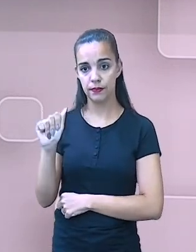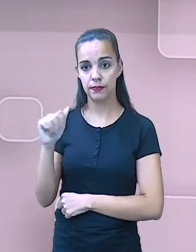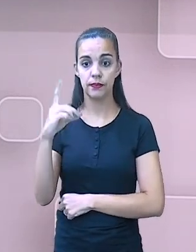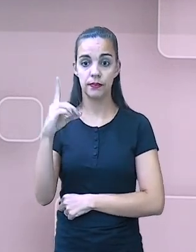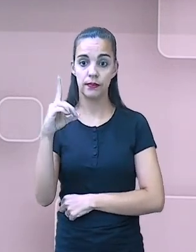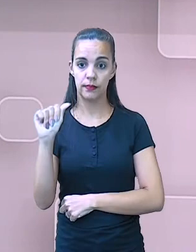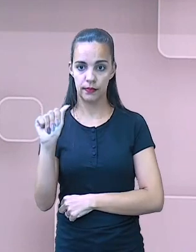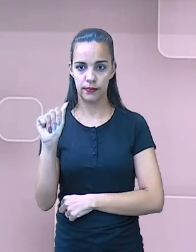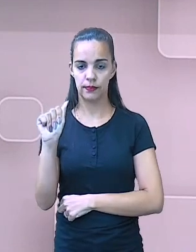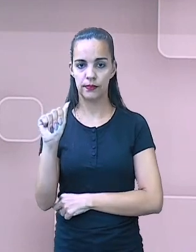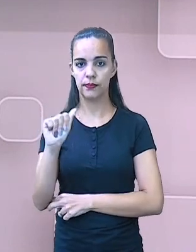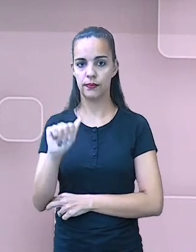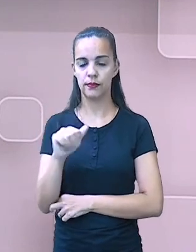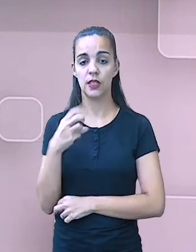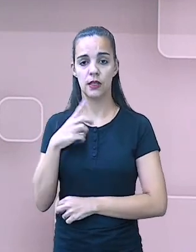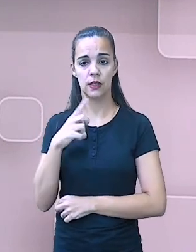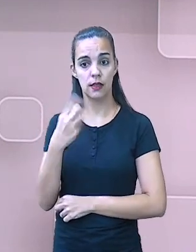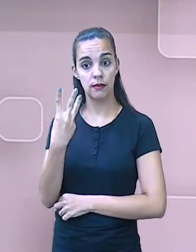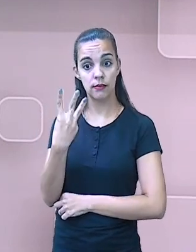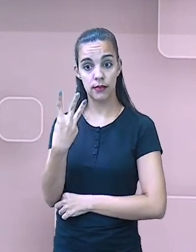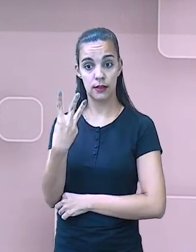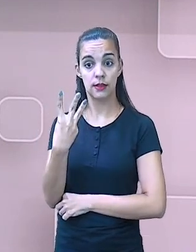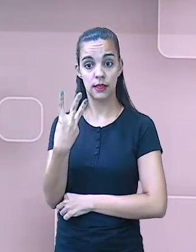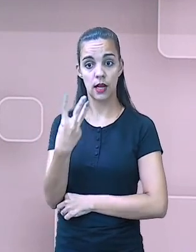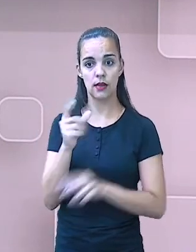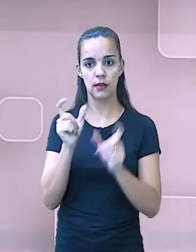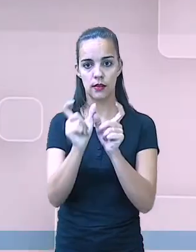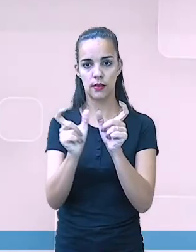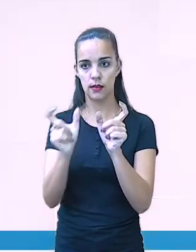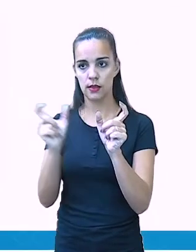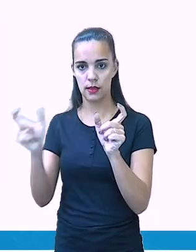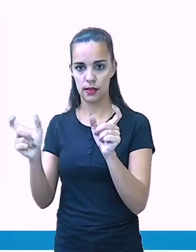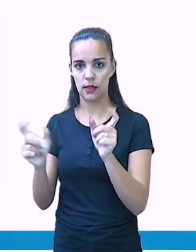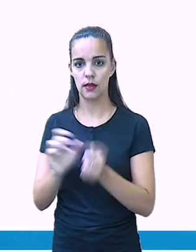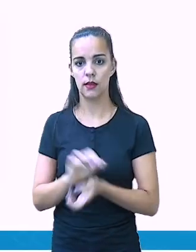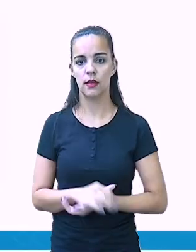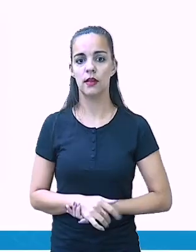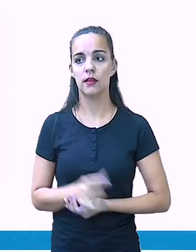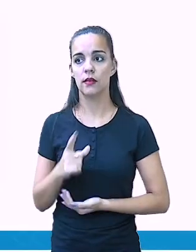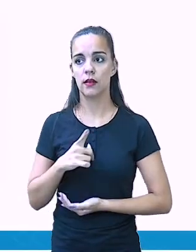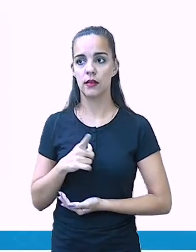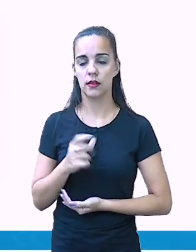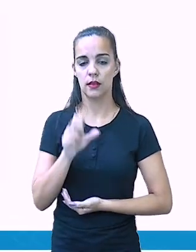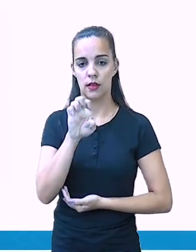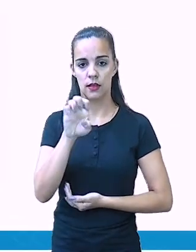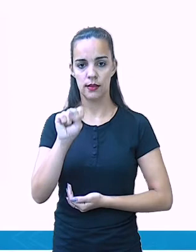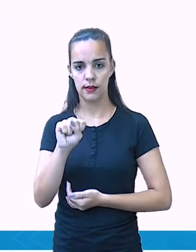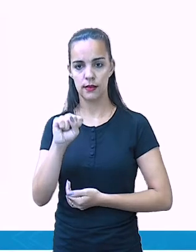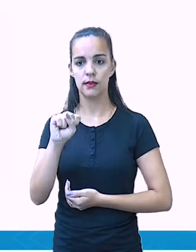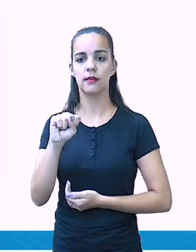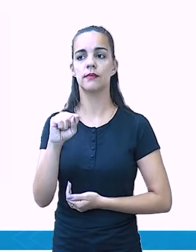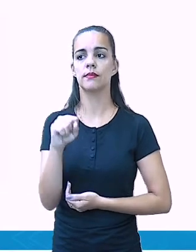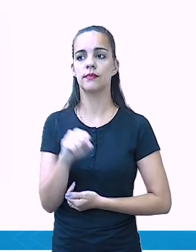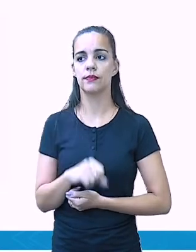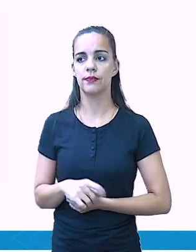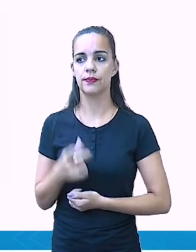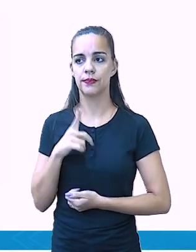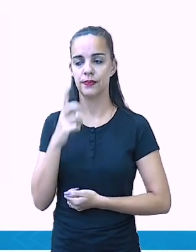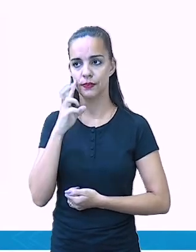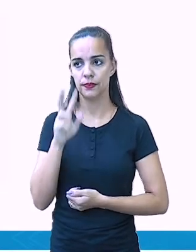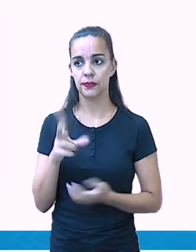Espada. 3 sílabas. Vamos procurar o S. Olha lá, S. Depois a gente vai